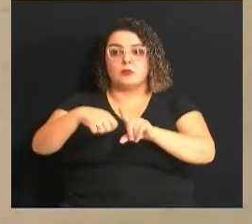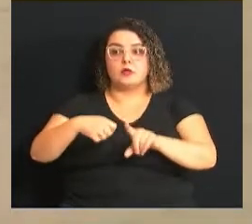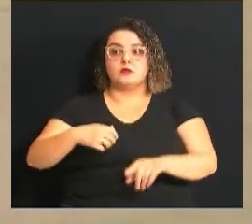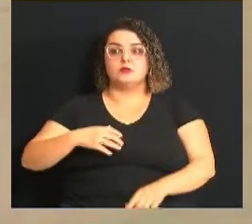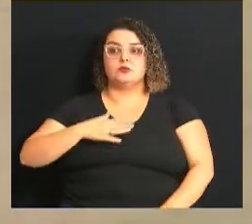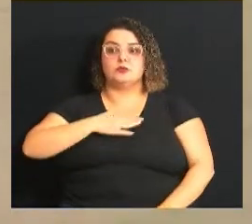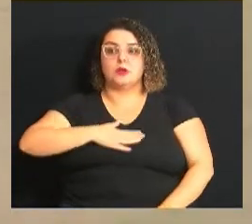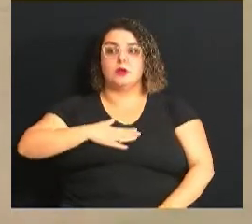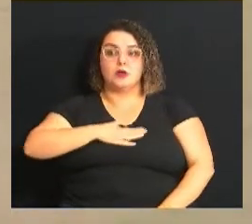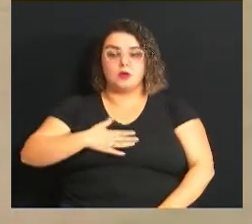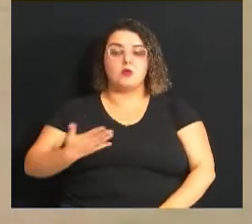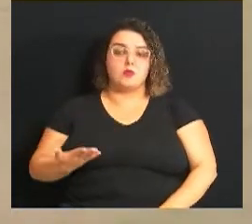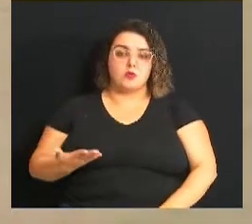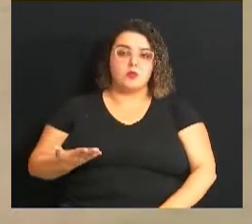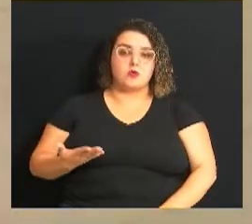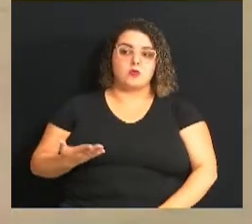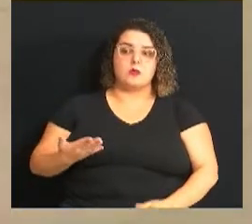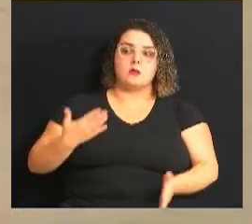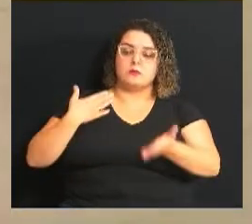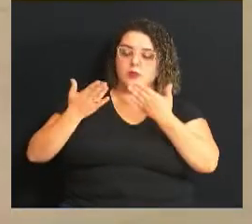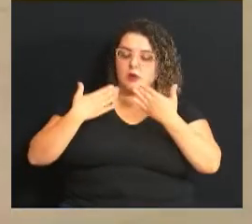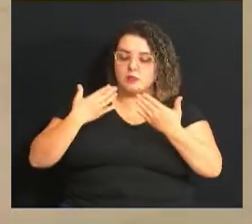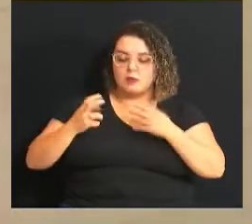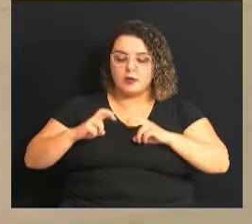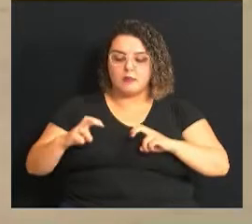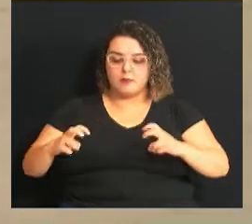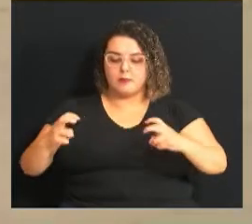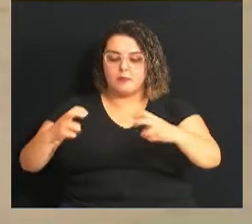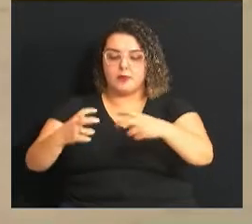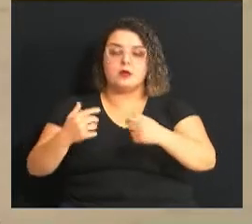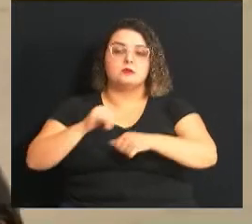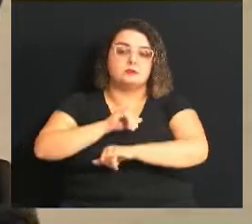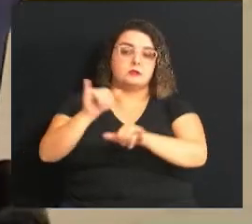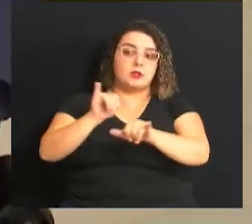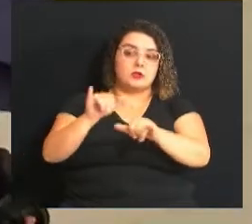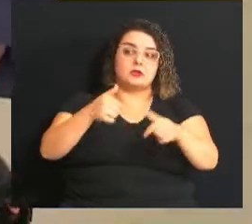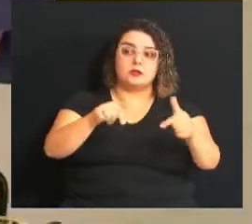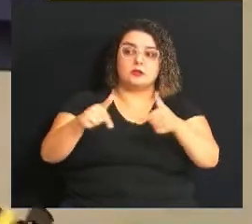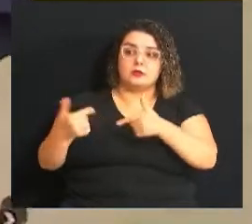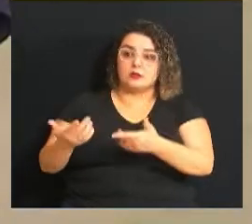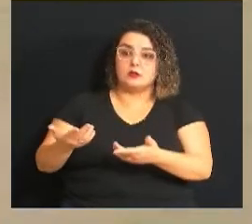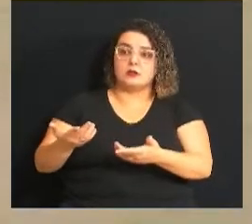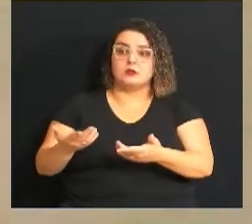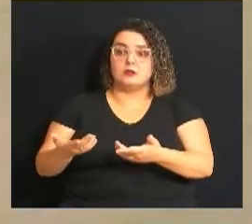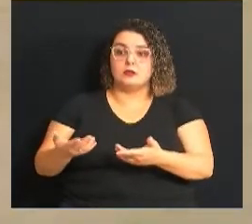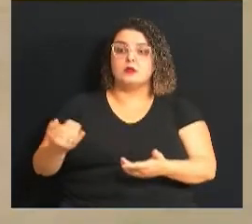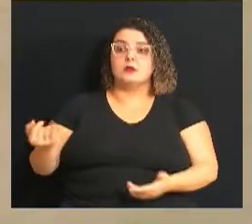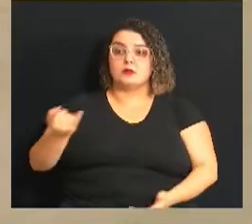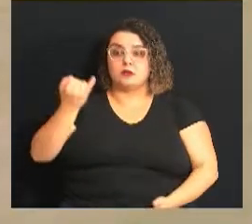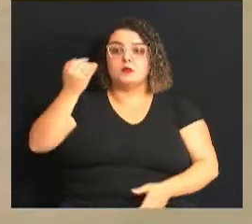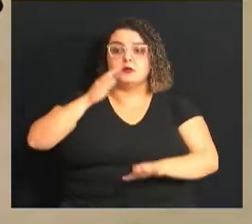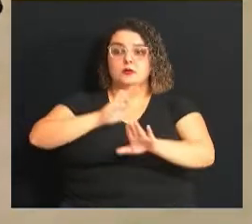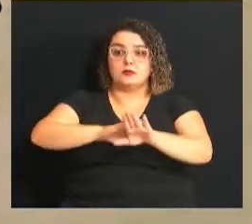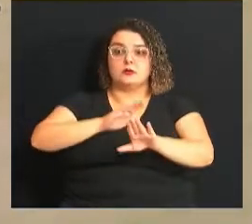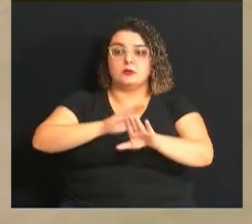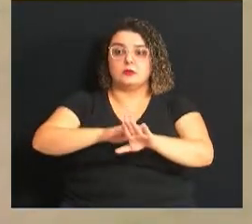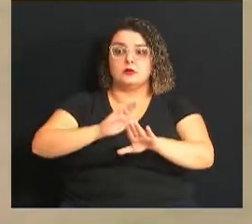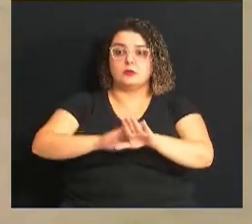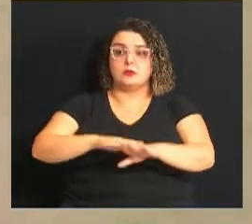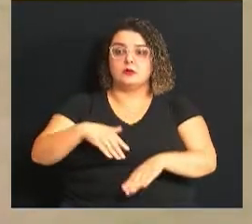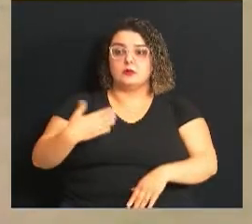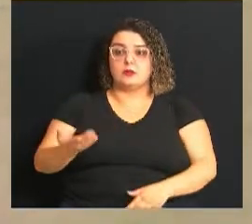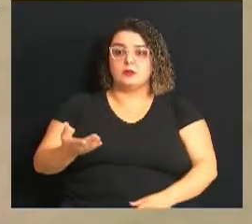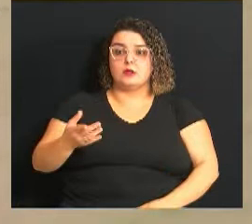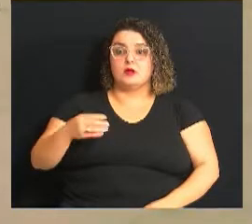de rodas de conversa, de campanhas de divulgação dos trabalhos e temos essa importante atividade que é a de